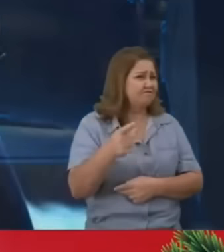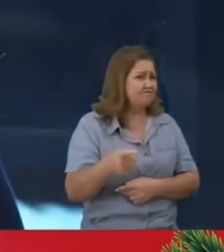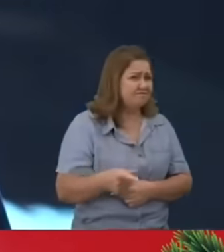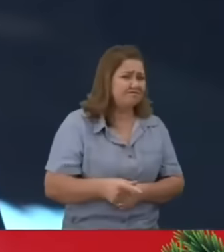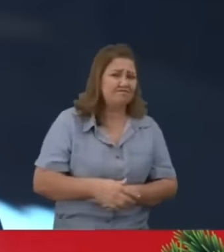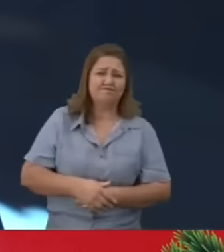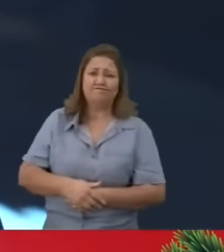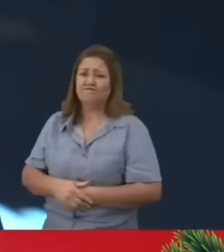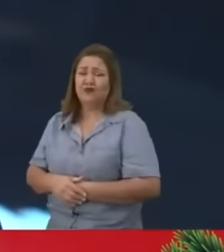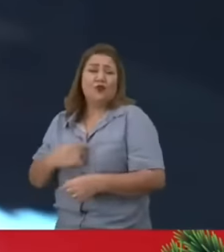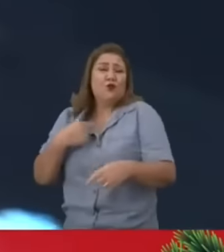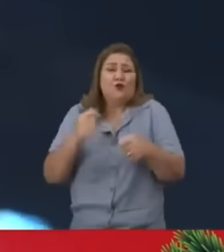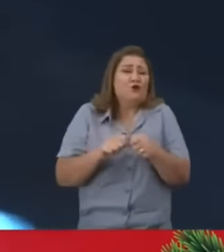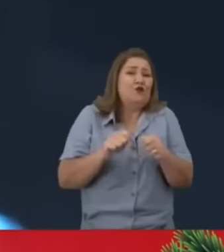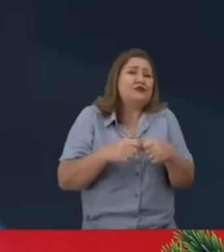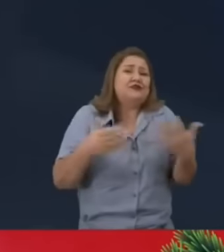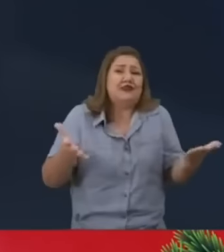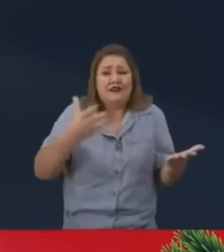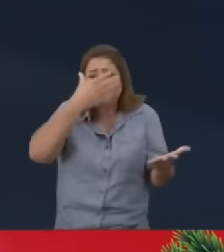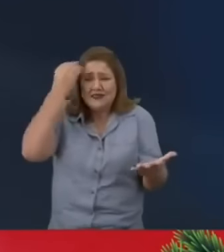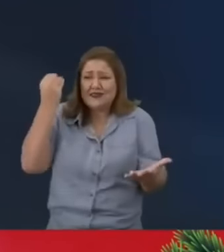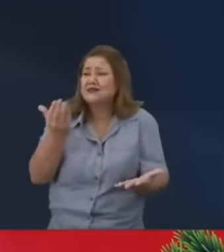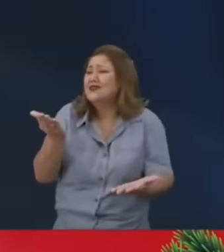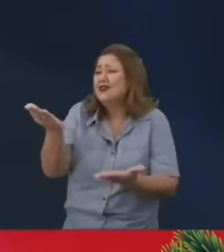O que é que eu vou fazer pra te esquecer?